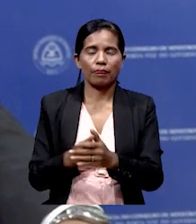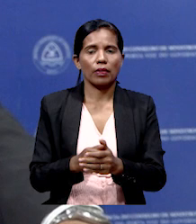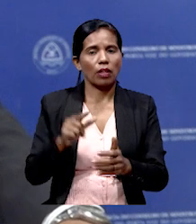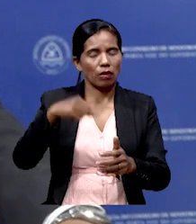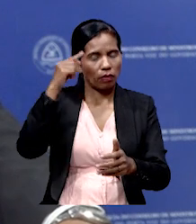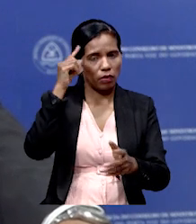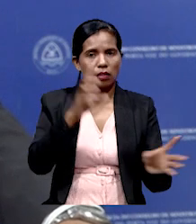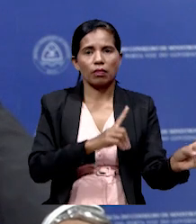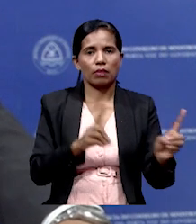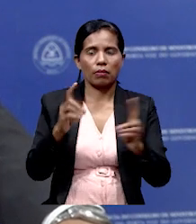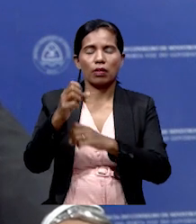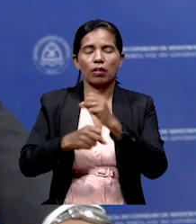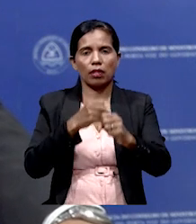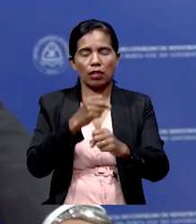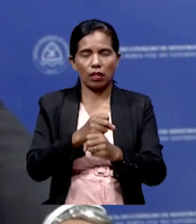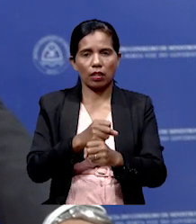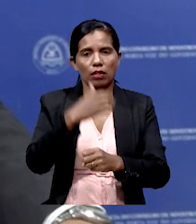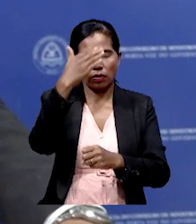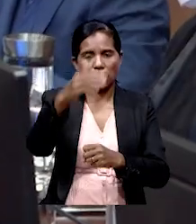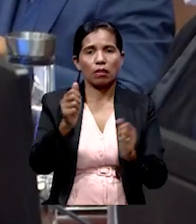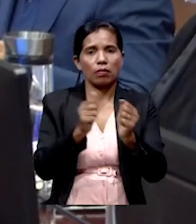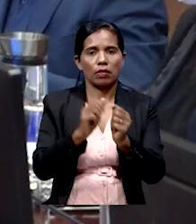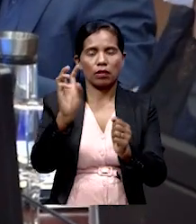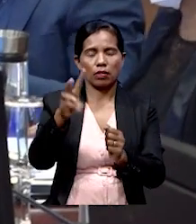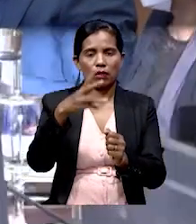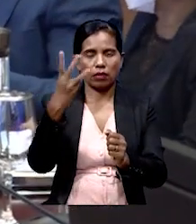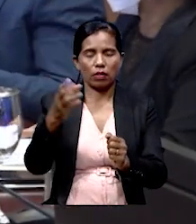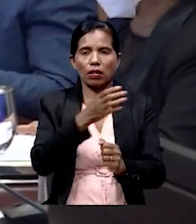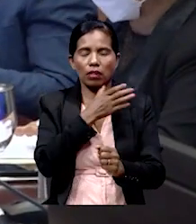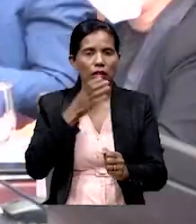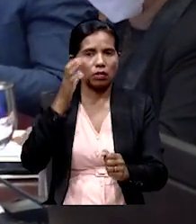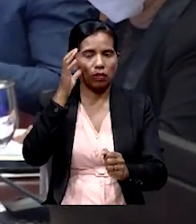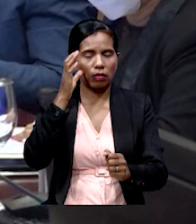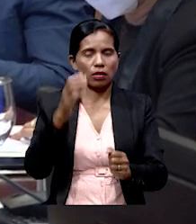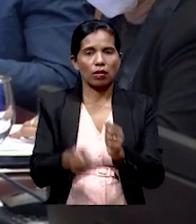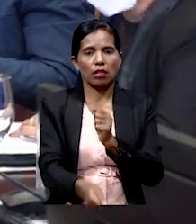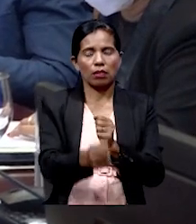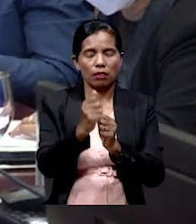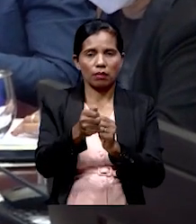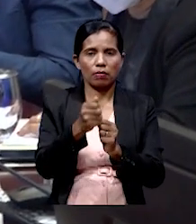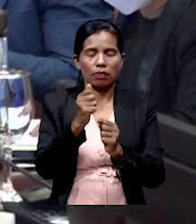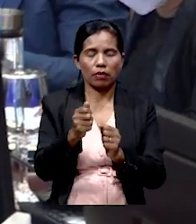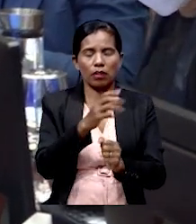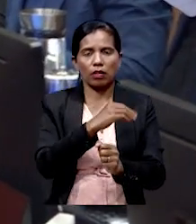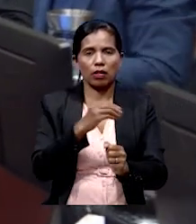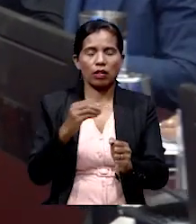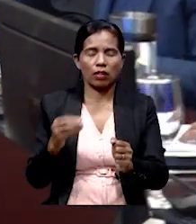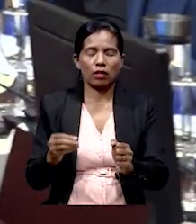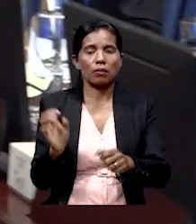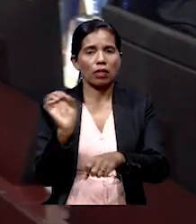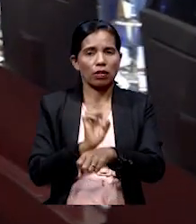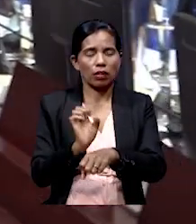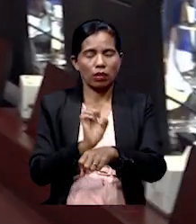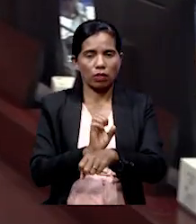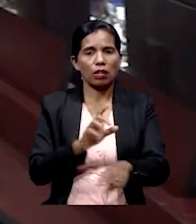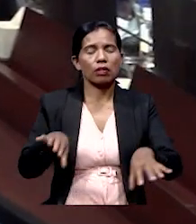ato implementa e atinan oin hamutuk sanu resinen, hanesan agricultura, pecuária, pescas no floresta, economia no